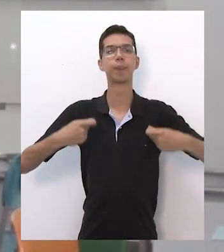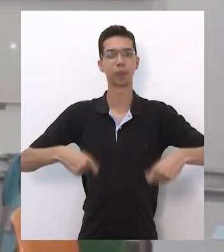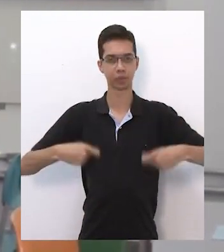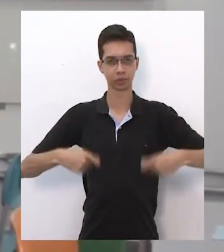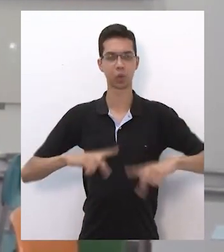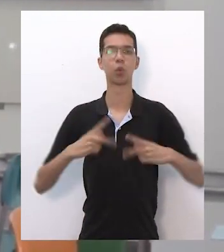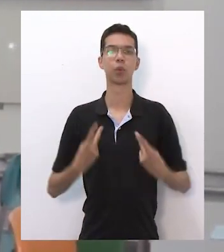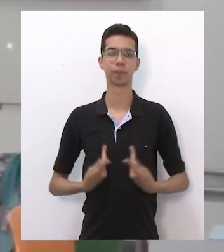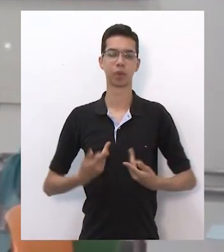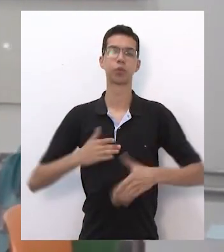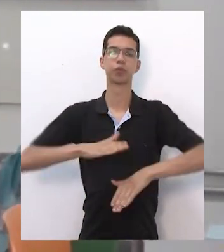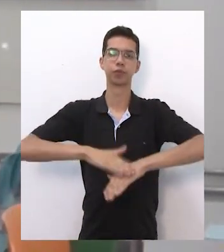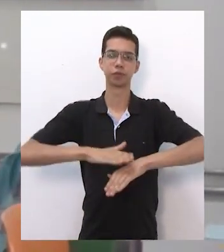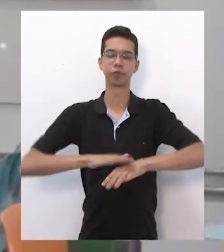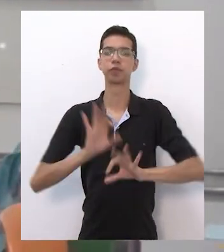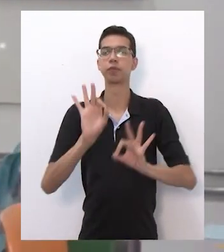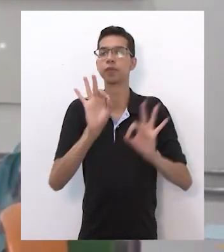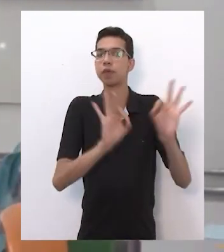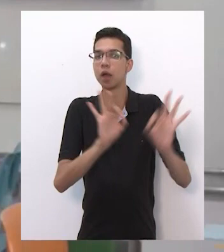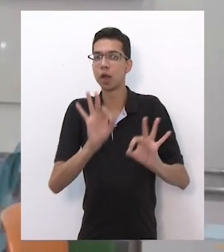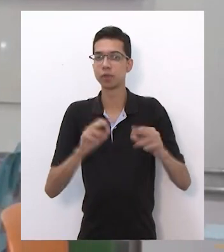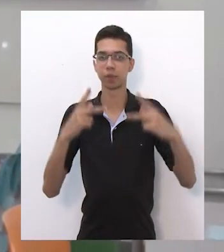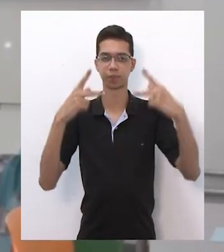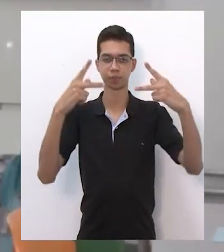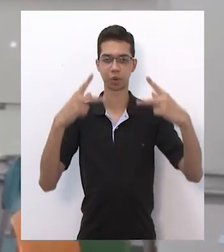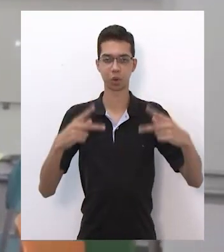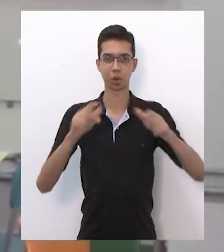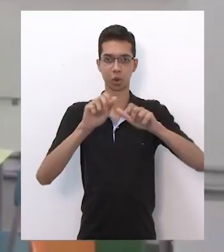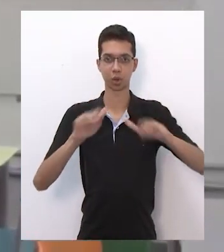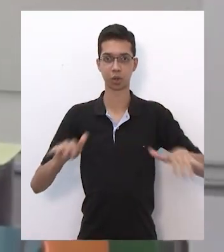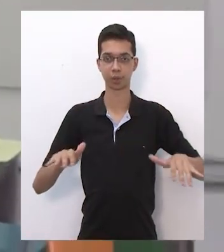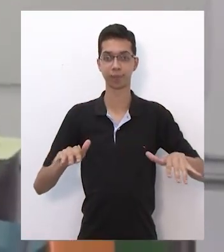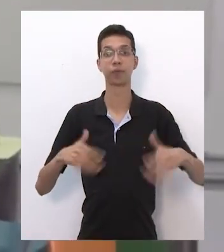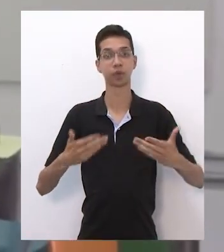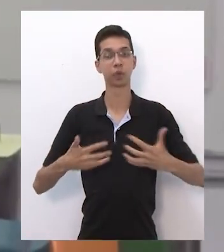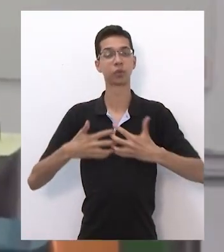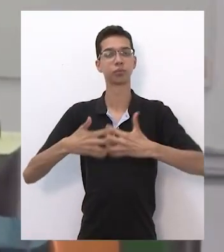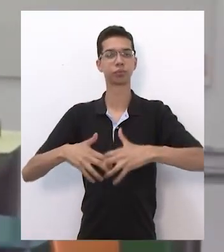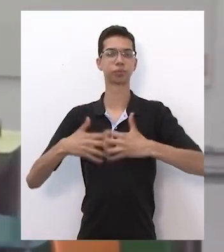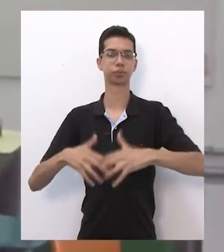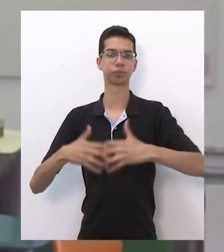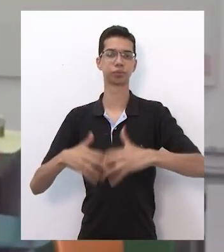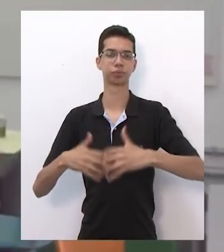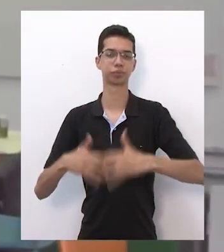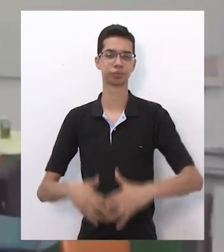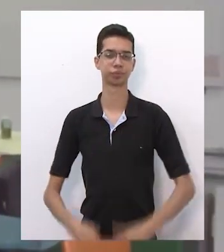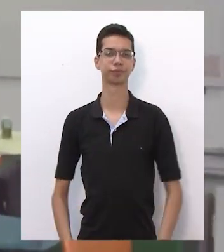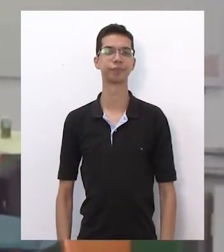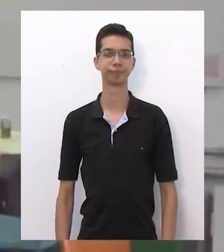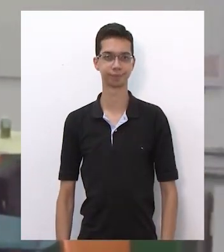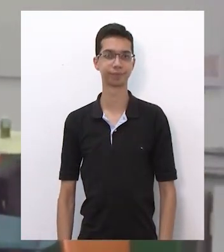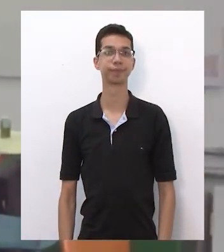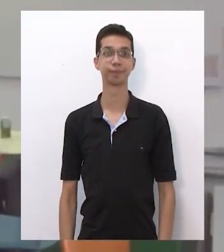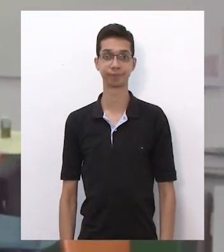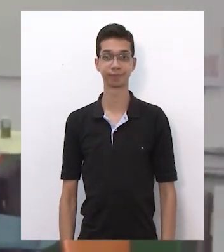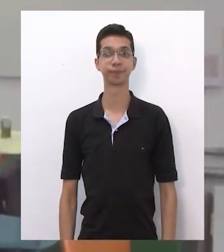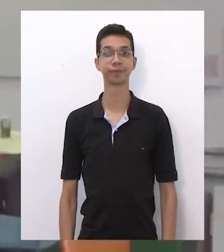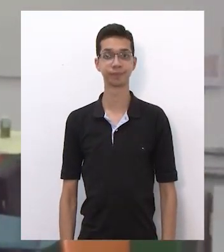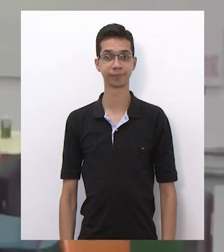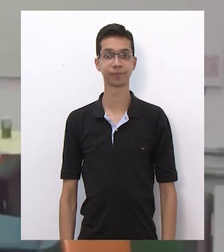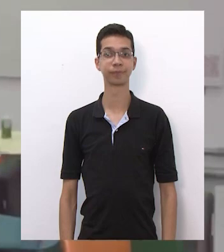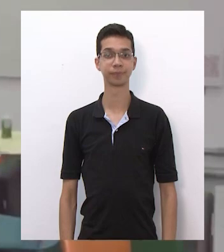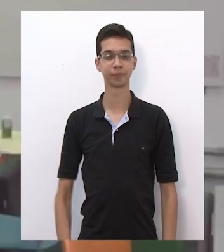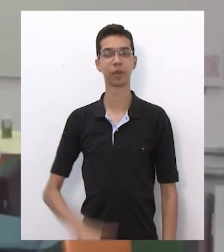humano. Então, é o ser humano que programa essas máquinas. E as máquinas simplesmente vão obedecer, vão seguir